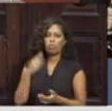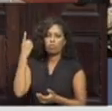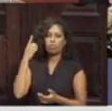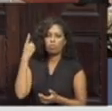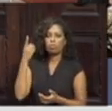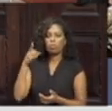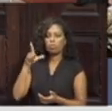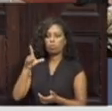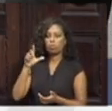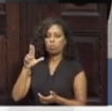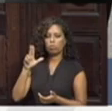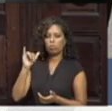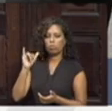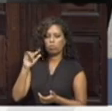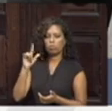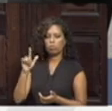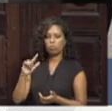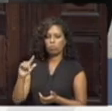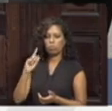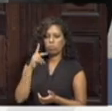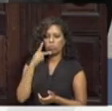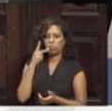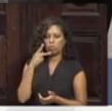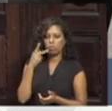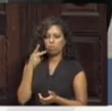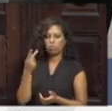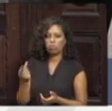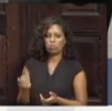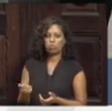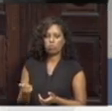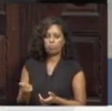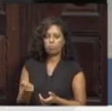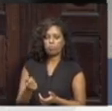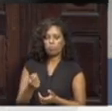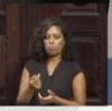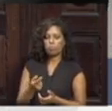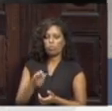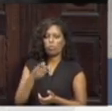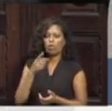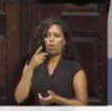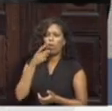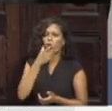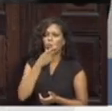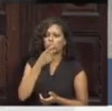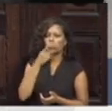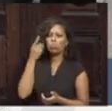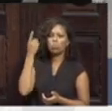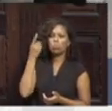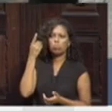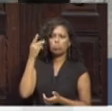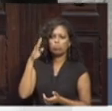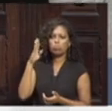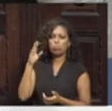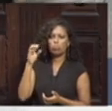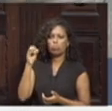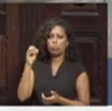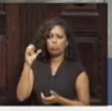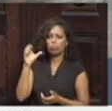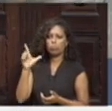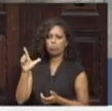Senhor presidente, o projeto do deputado Bolsonaro, que ele retirou de pauta, estava em